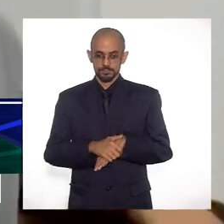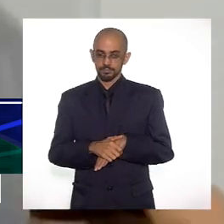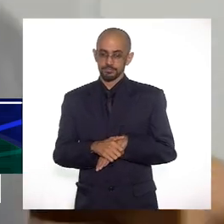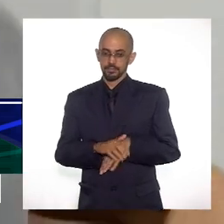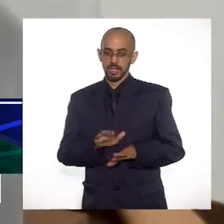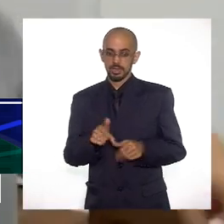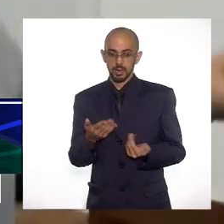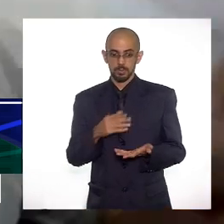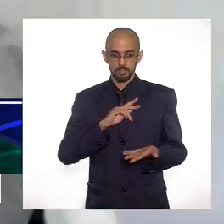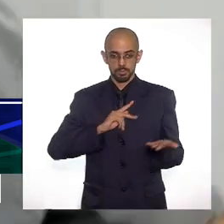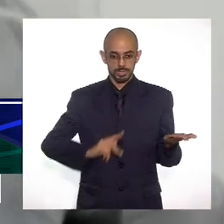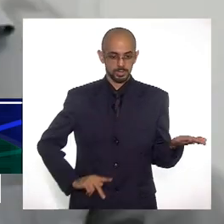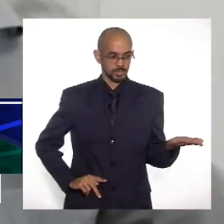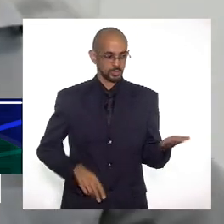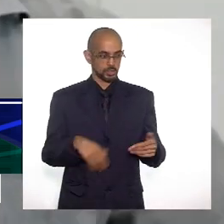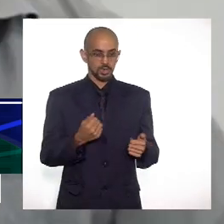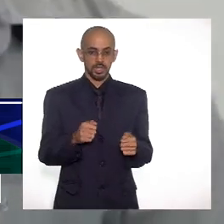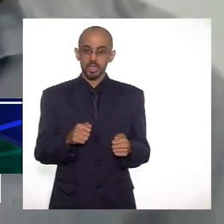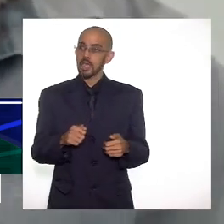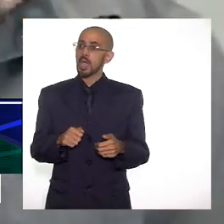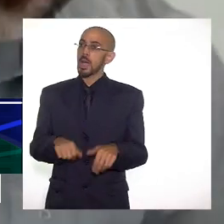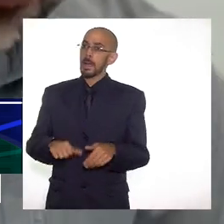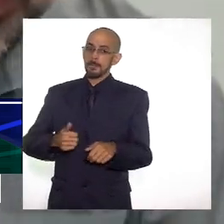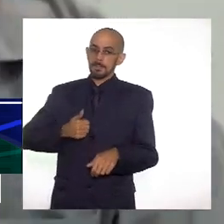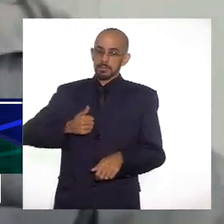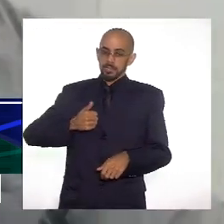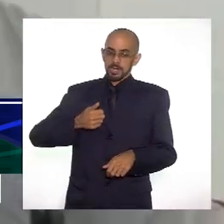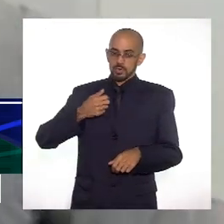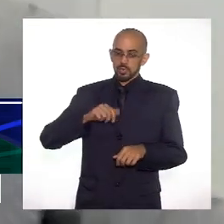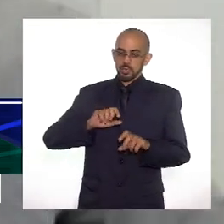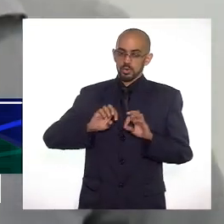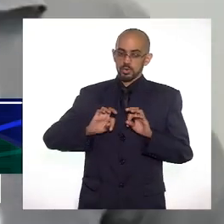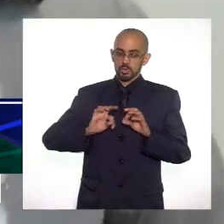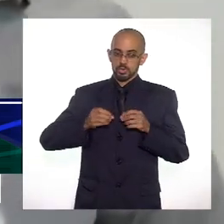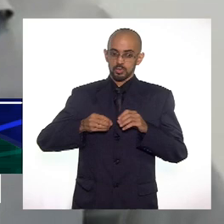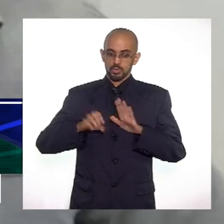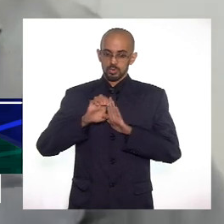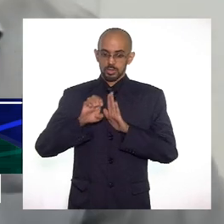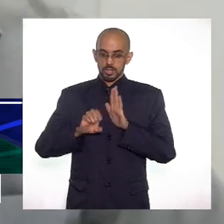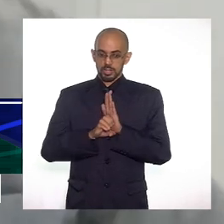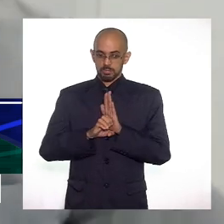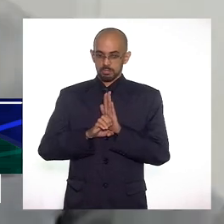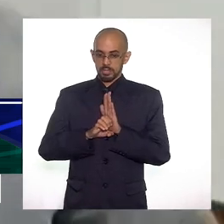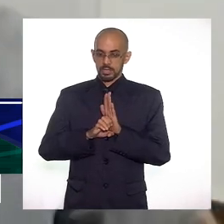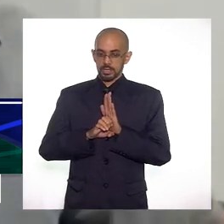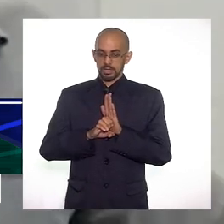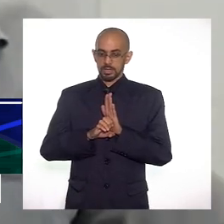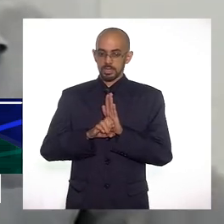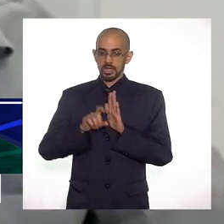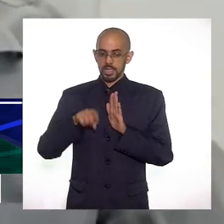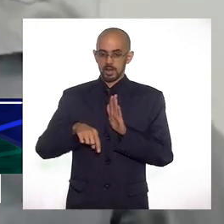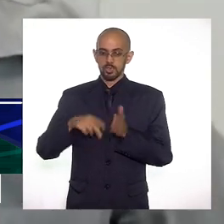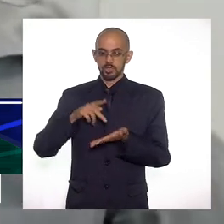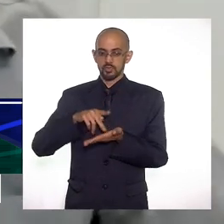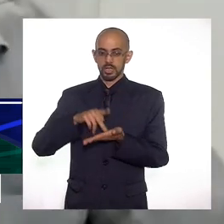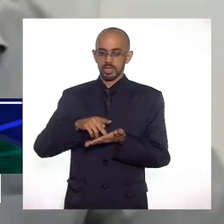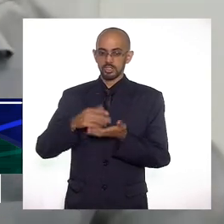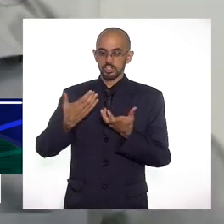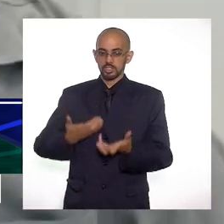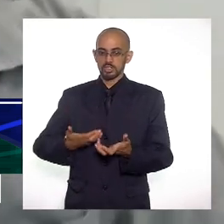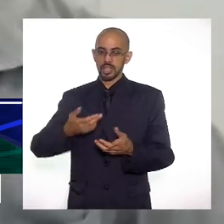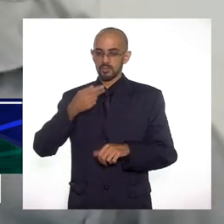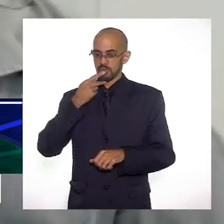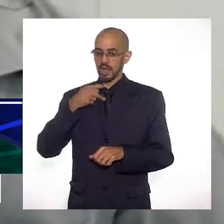lá. Primeiro dizer que o que a gente diz nas emendas é aquilo que a gente de fato quer dizer, tá? O que a gente argumenta é que